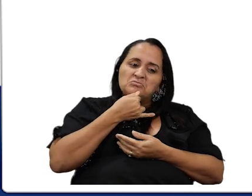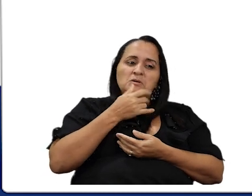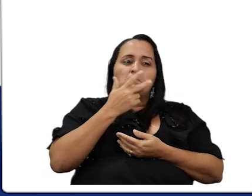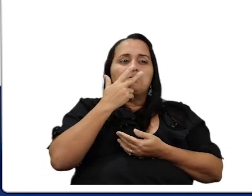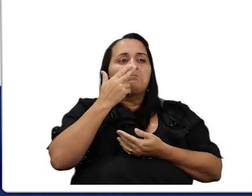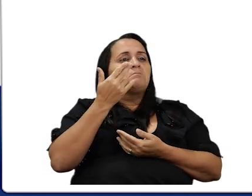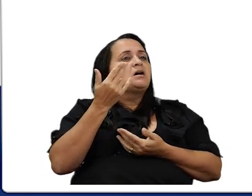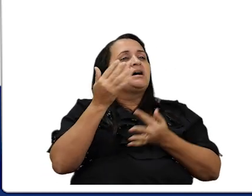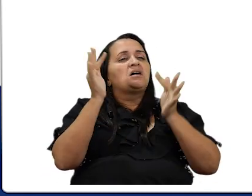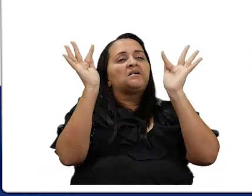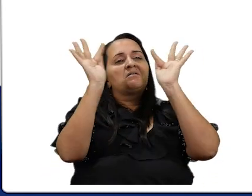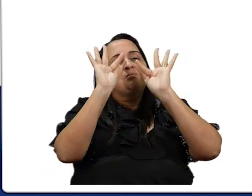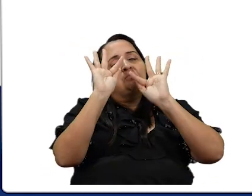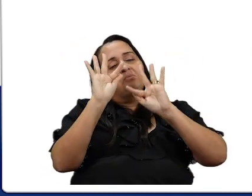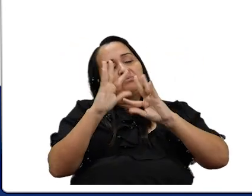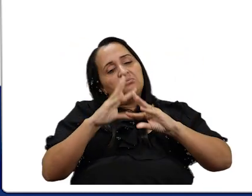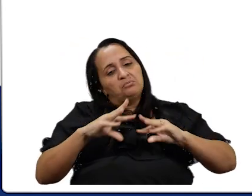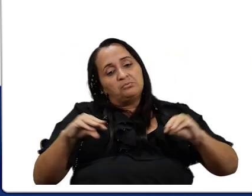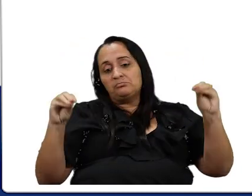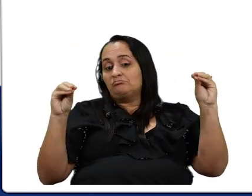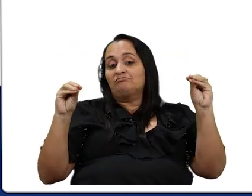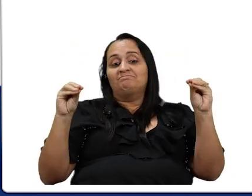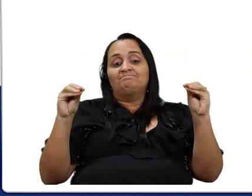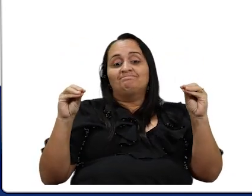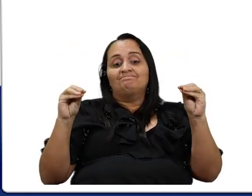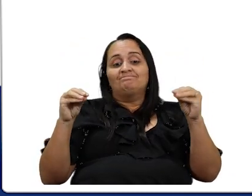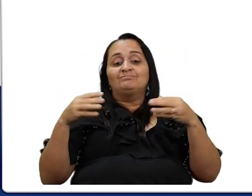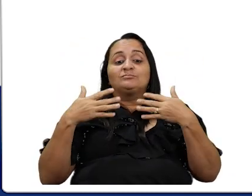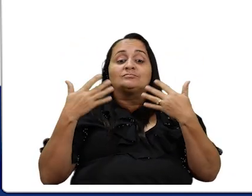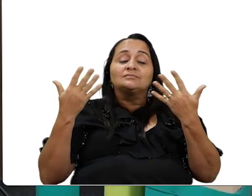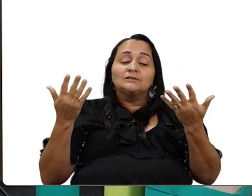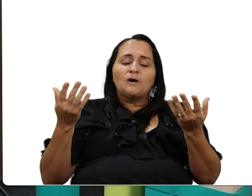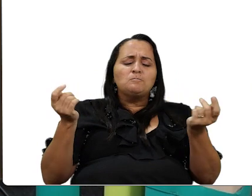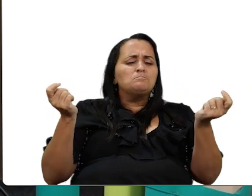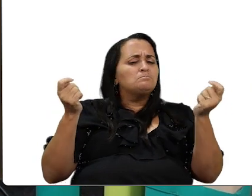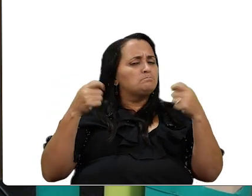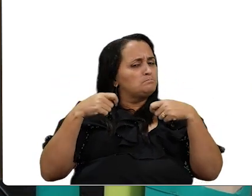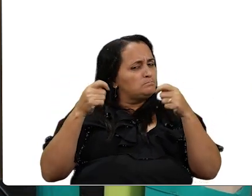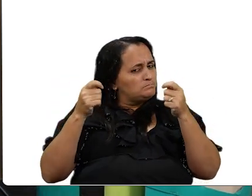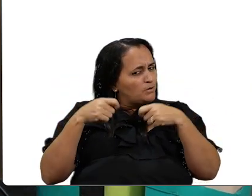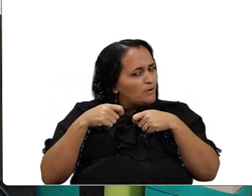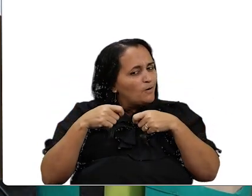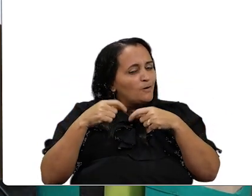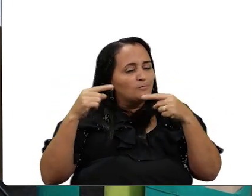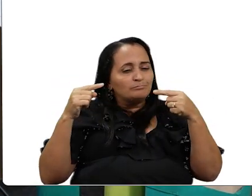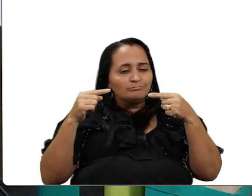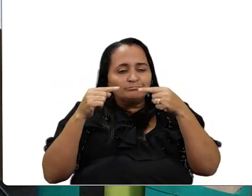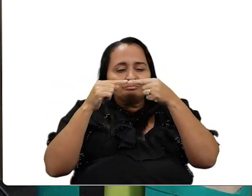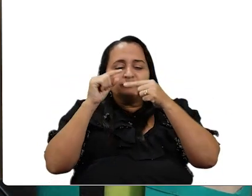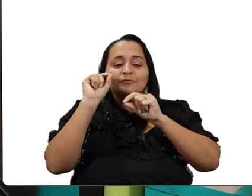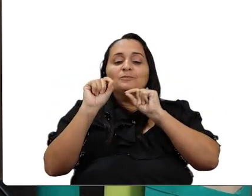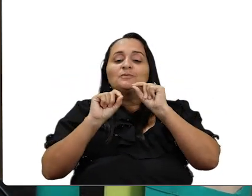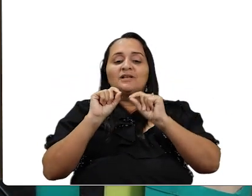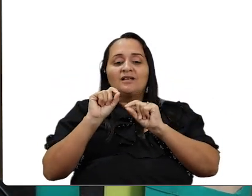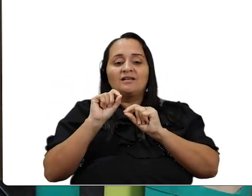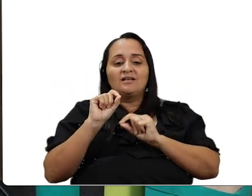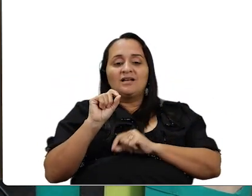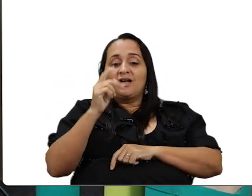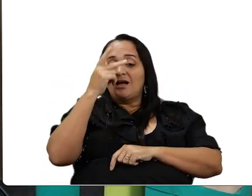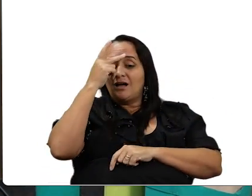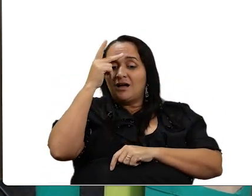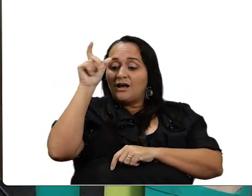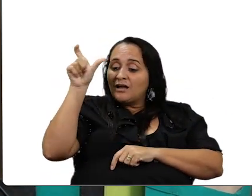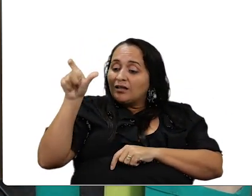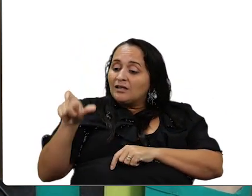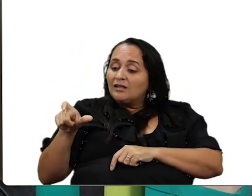enfraqueceu ou se atenuou. Então, observe como faz sentido aquele que perdeu o ânimo, ou